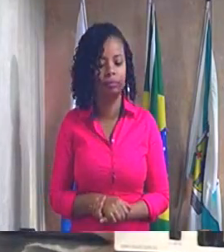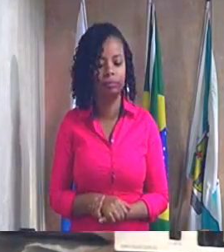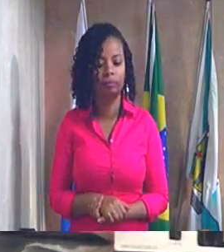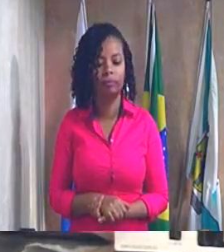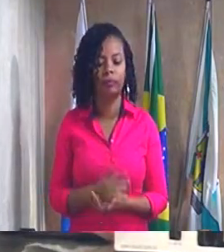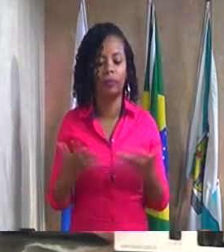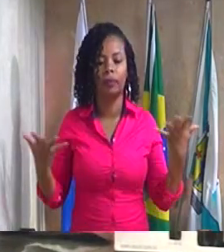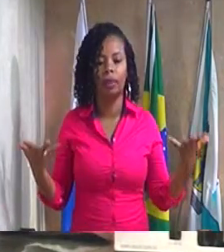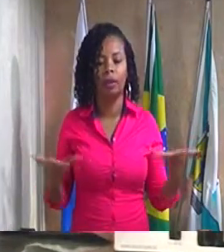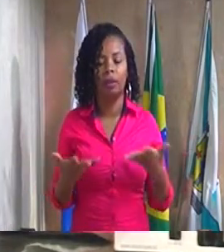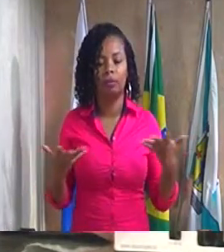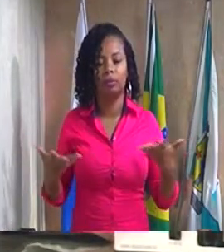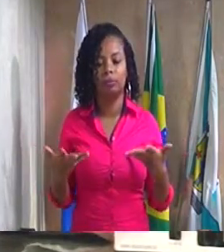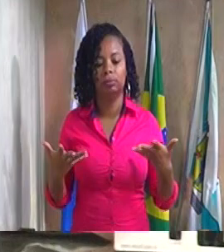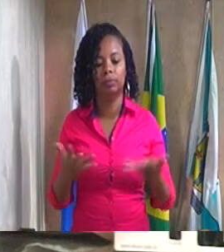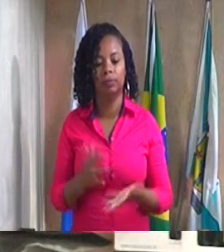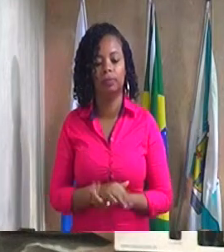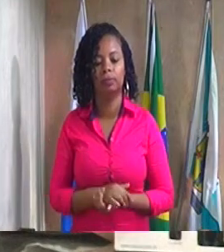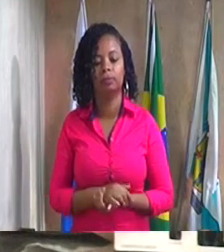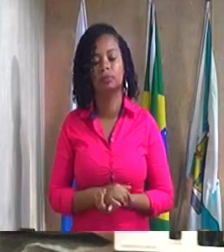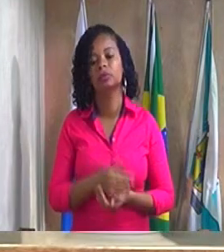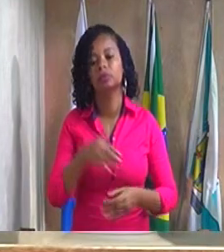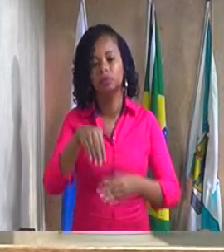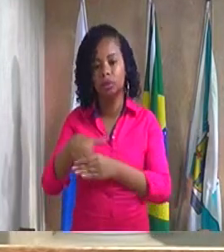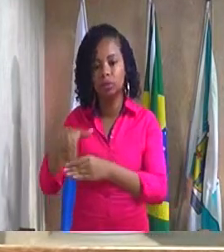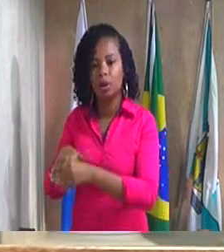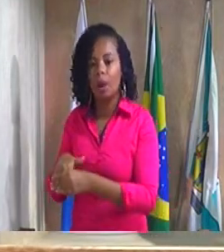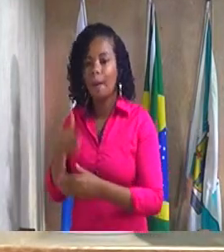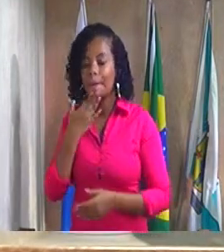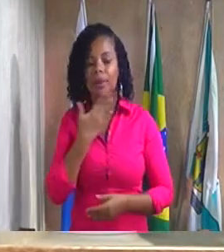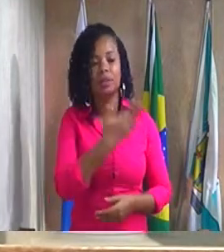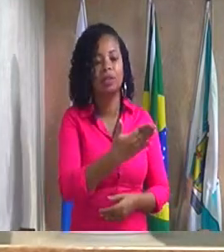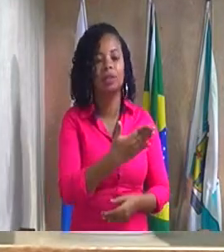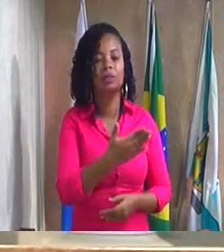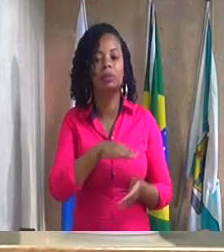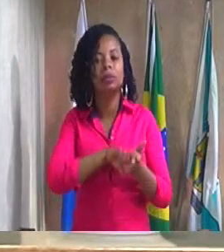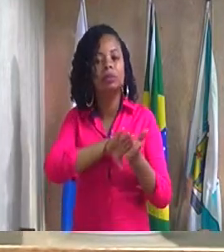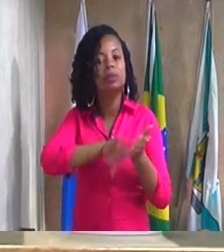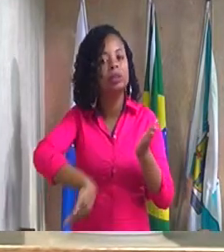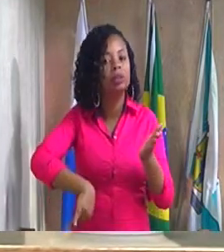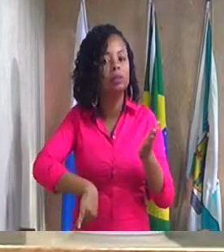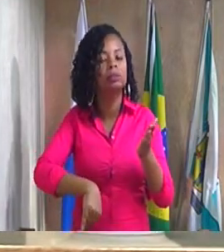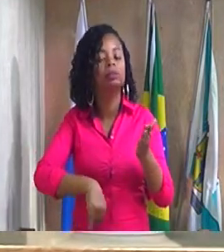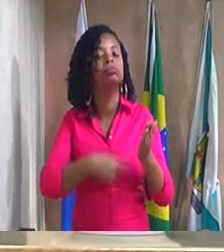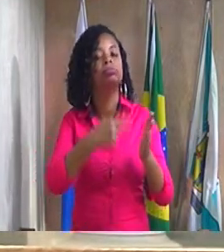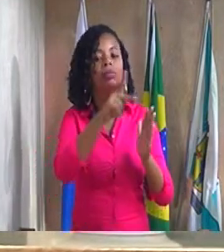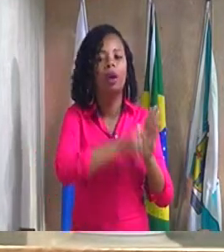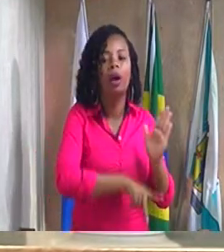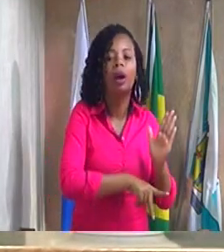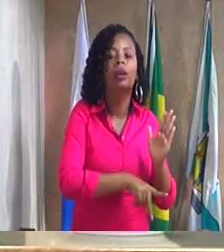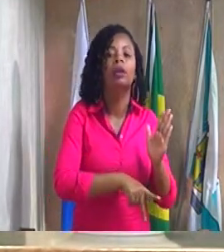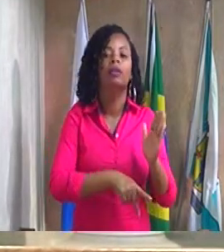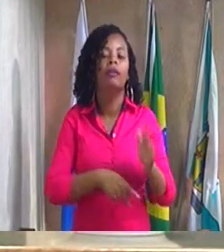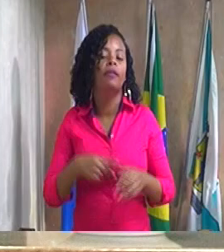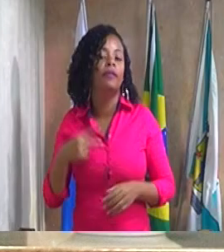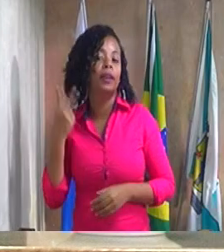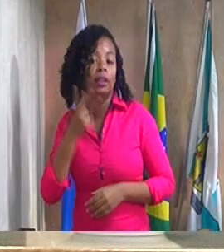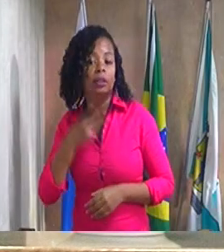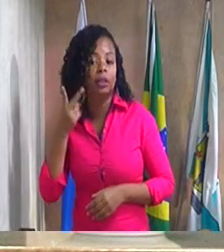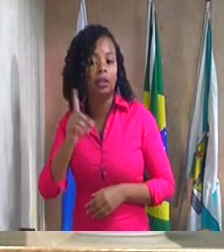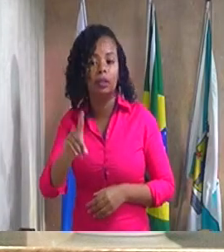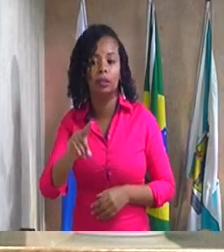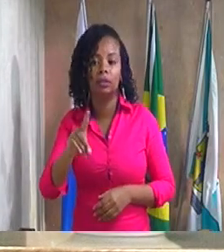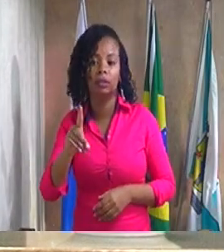Nesse momento, entra em votação o pedido de vista da vereadora Deise do Marcelo do Seudino. Peço aos